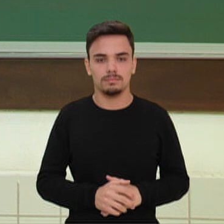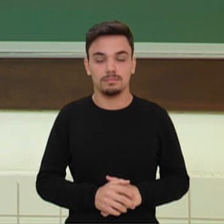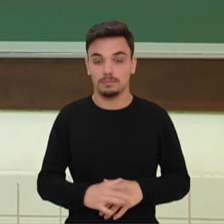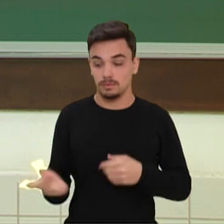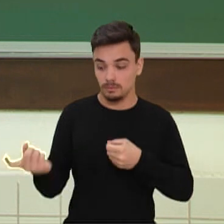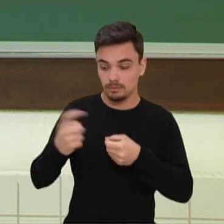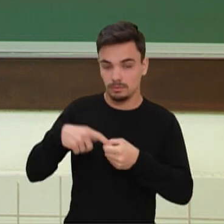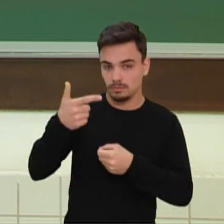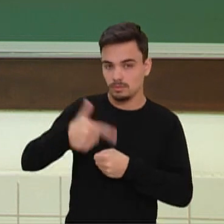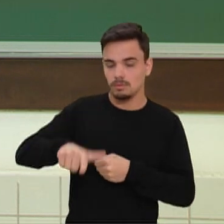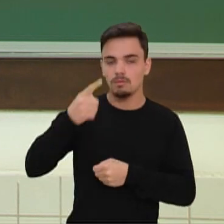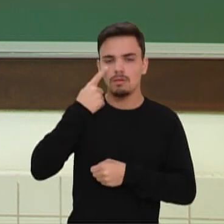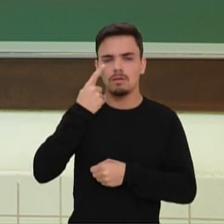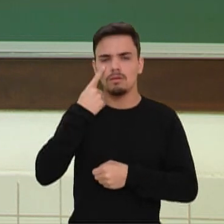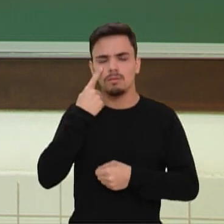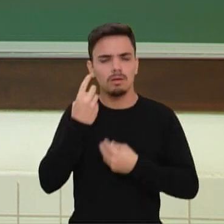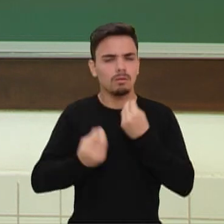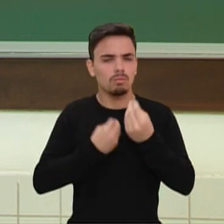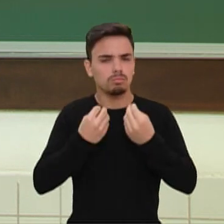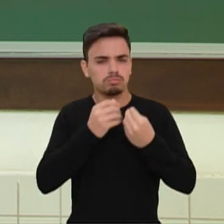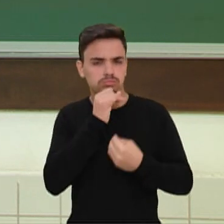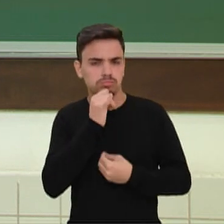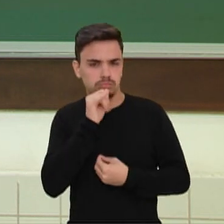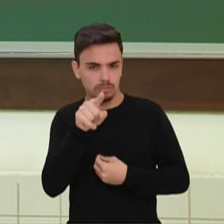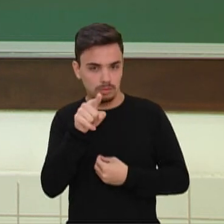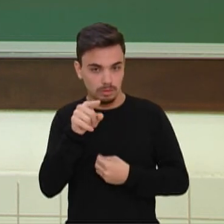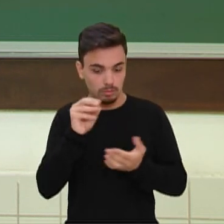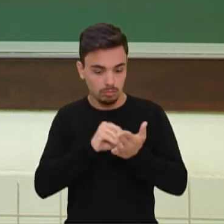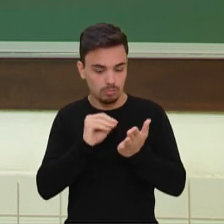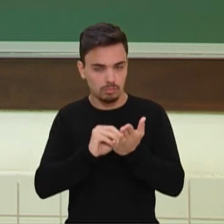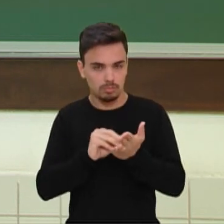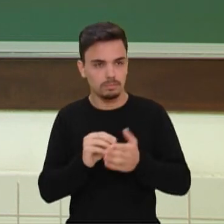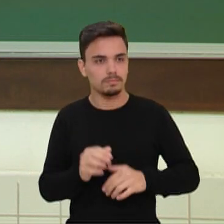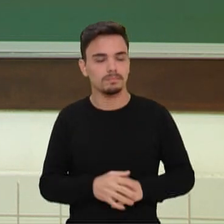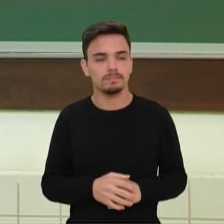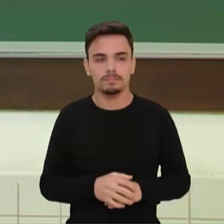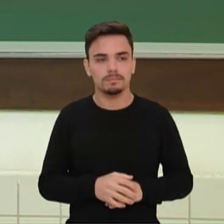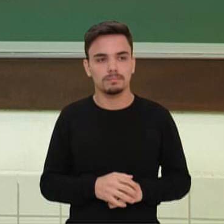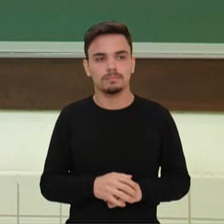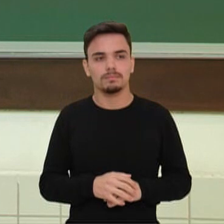Já estamos de volta. Vamos ver que exemplos que você conseguiu citar?